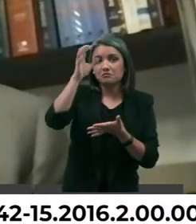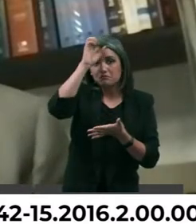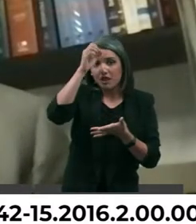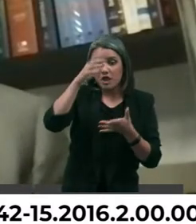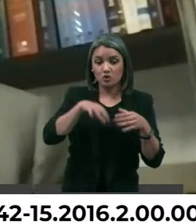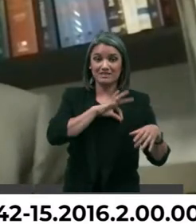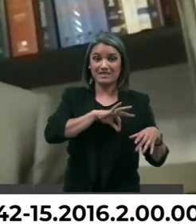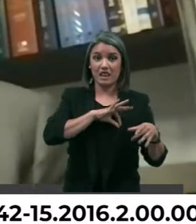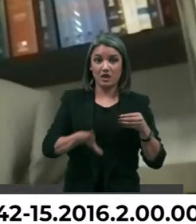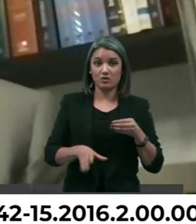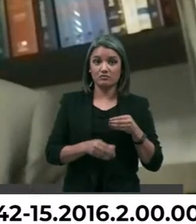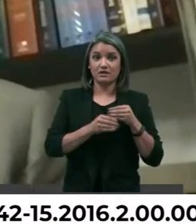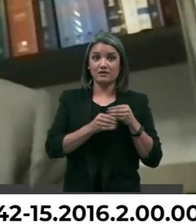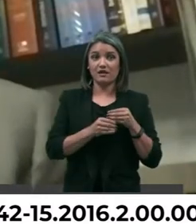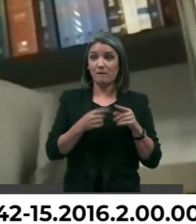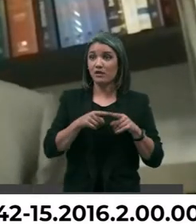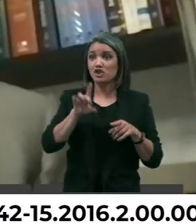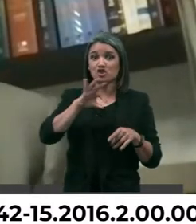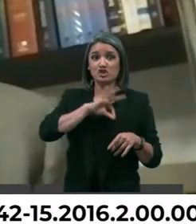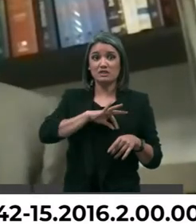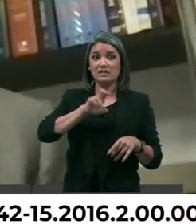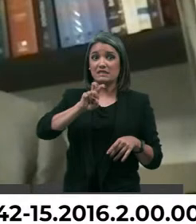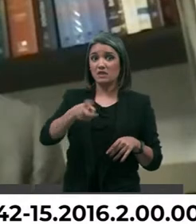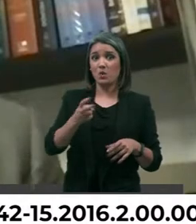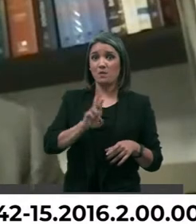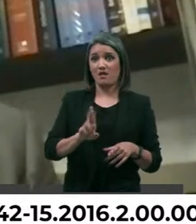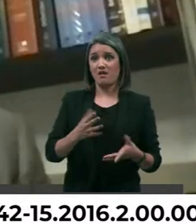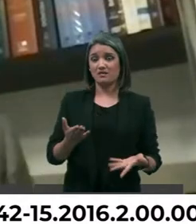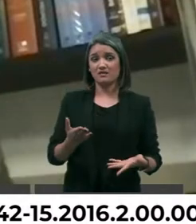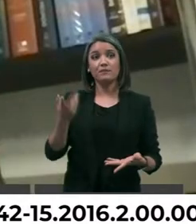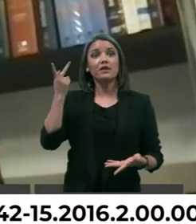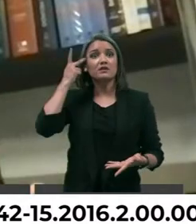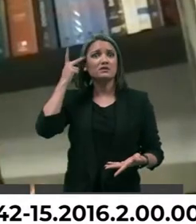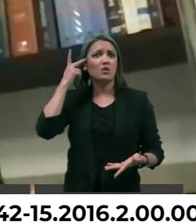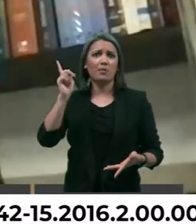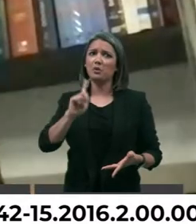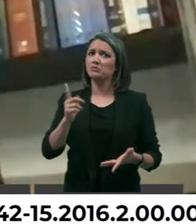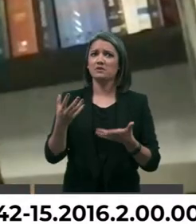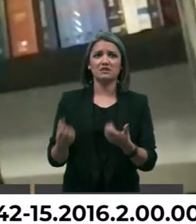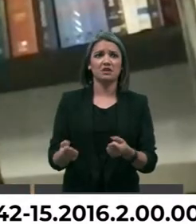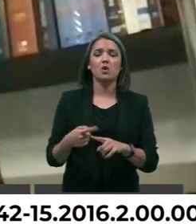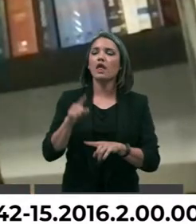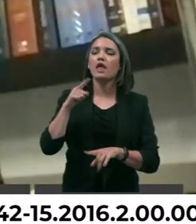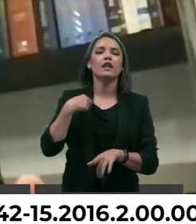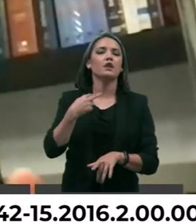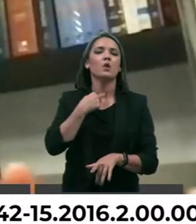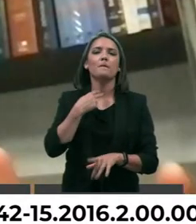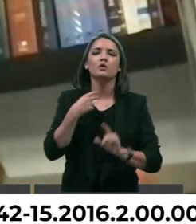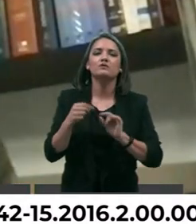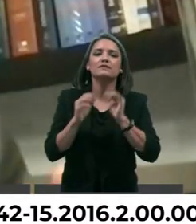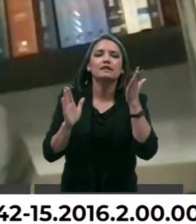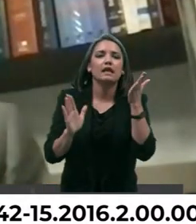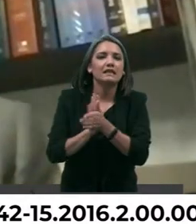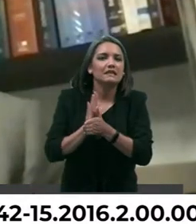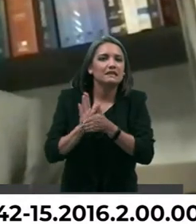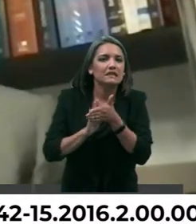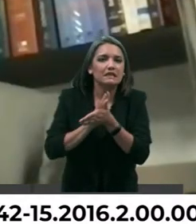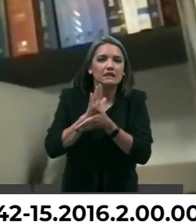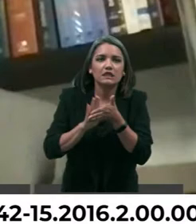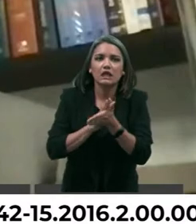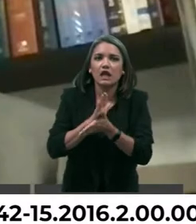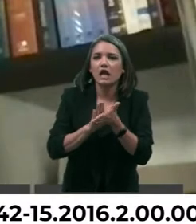só. Aí o Tribunal de São Paulo negou, porque disse que ele está impedido de exercer qualquer outra